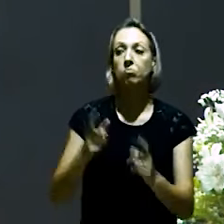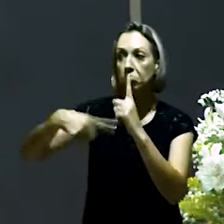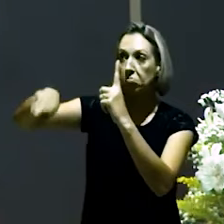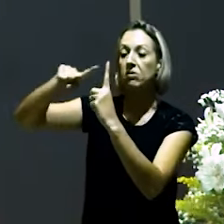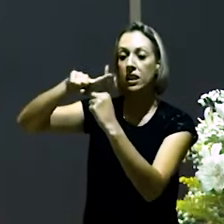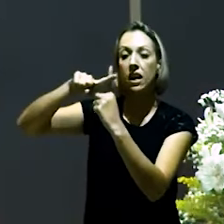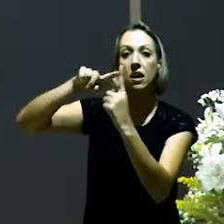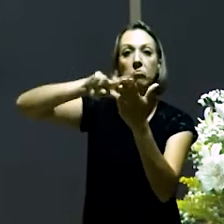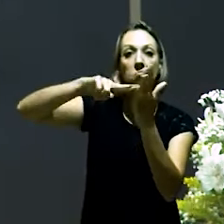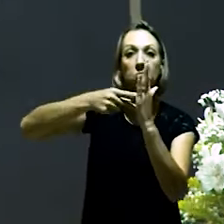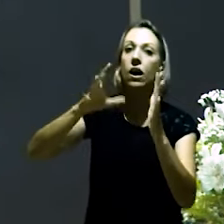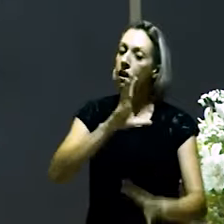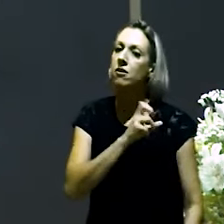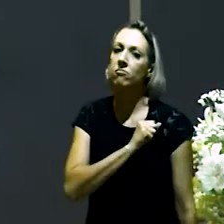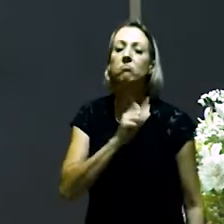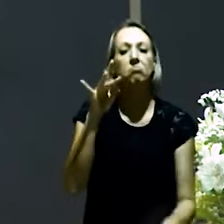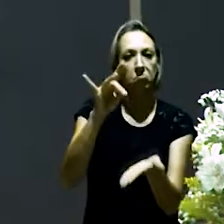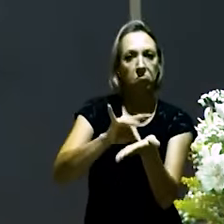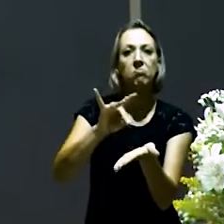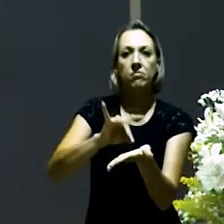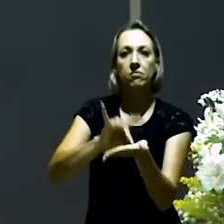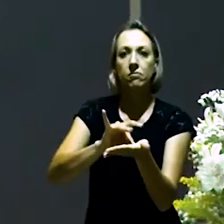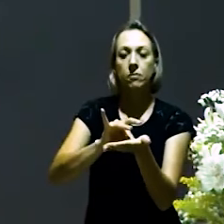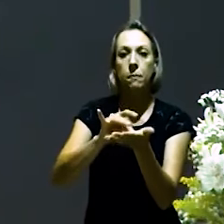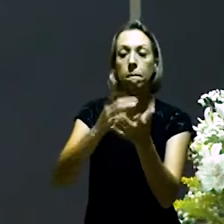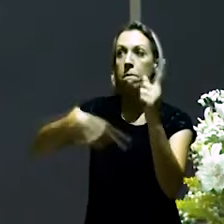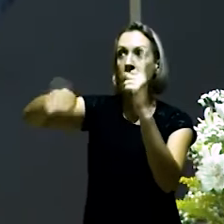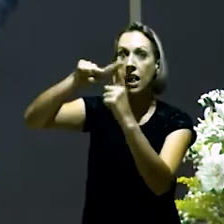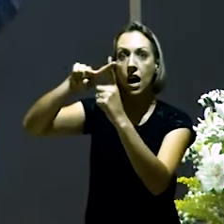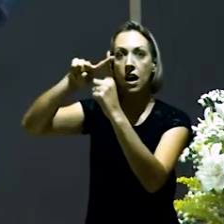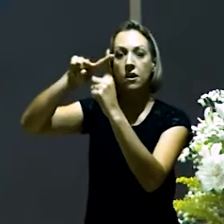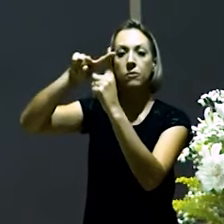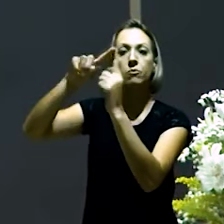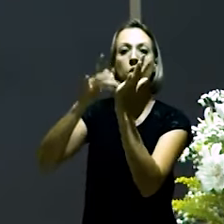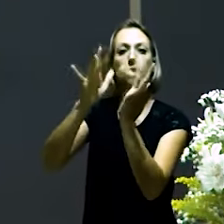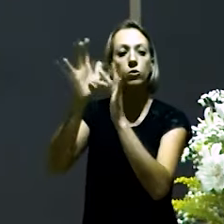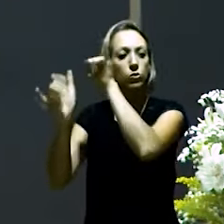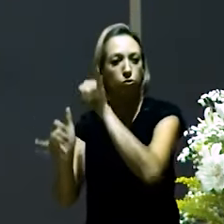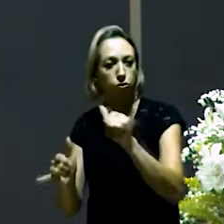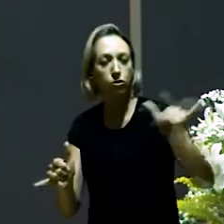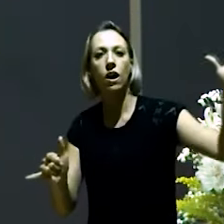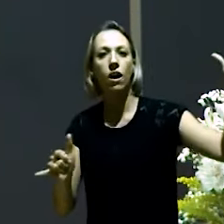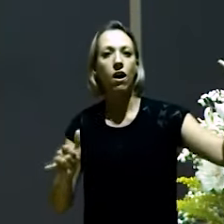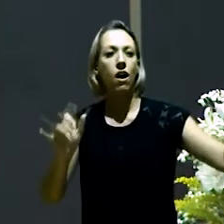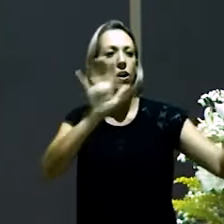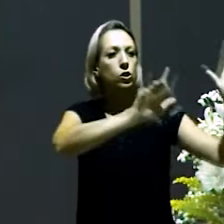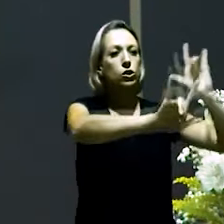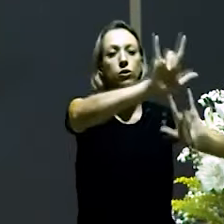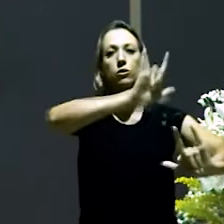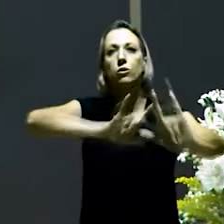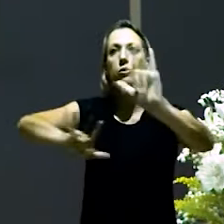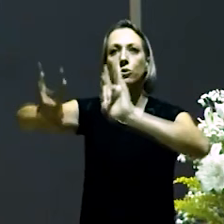verdade. Na cruz Deus declarou o seu amor de uma forma transcendental pelas nossas vidas. Outras